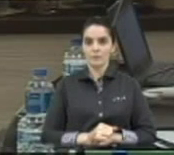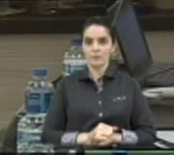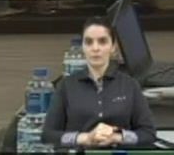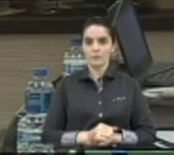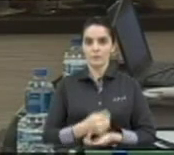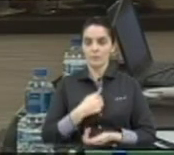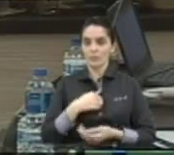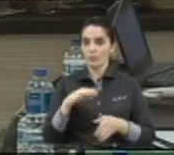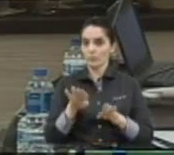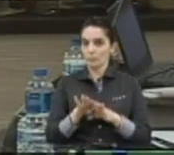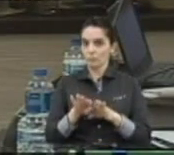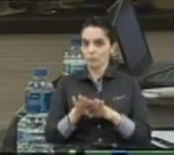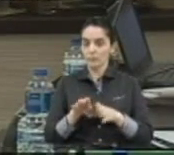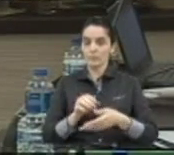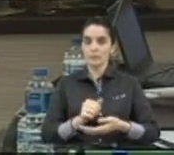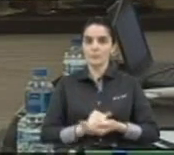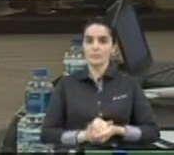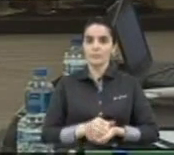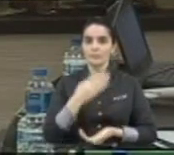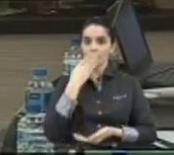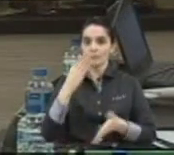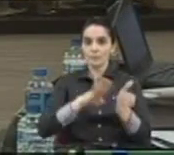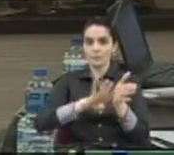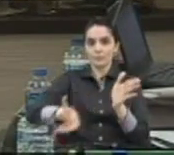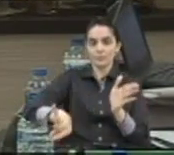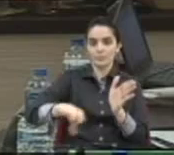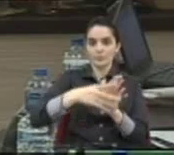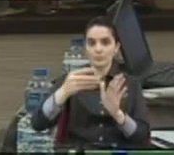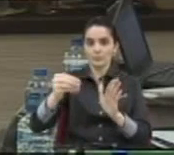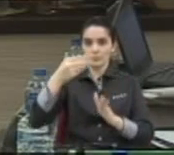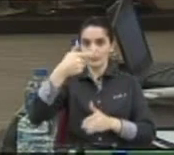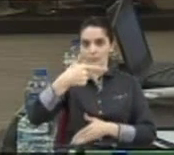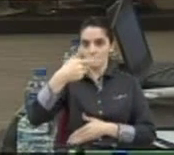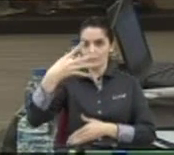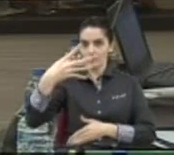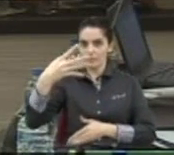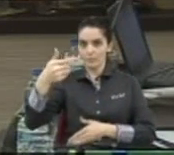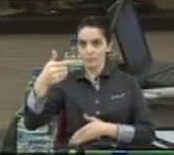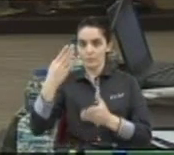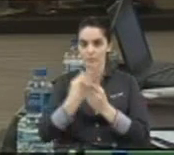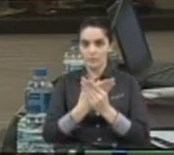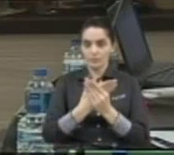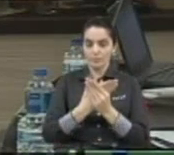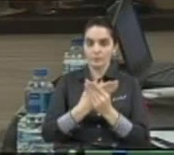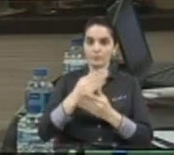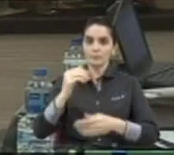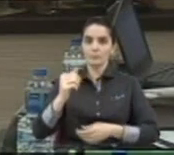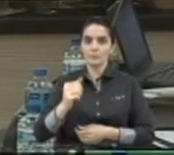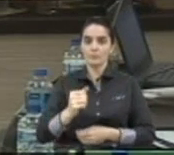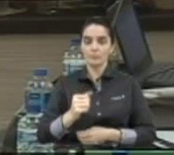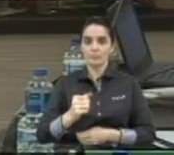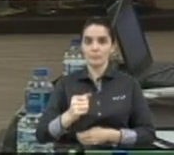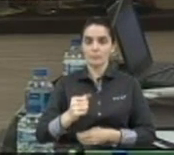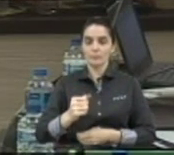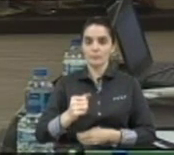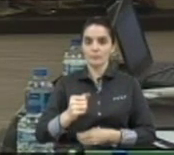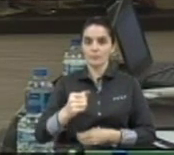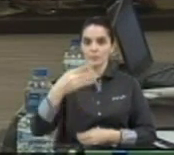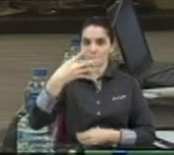Senhor presidente, da mesma forma, eu solicito a retirada da emenda 242, cujo protocolo está sob o